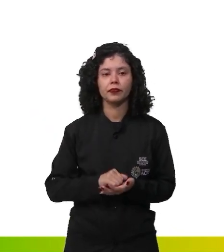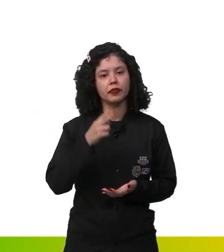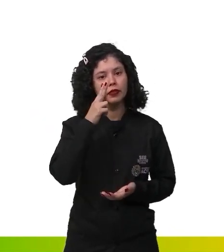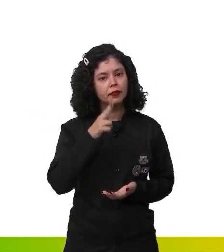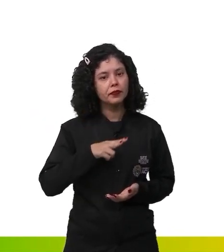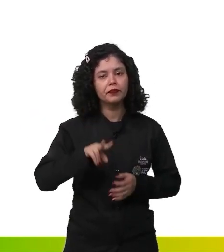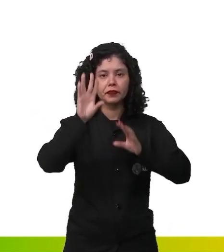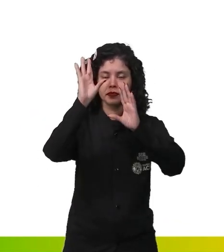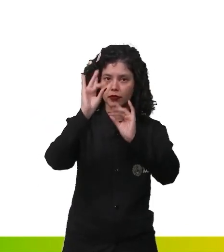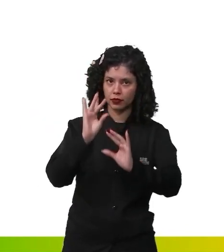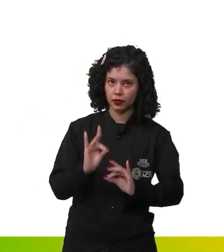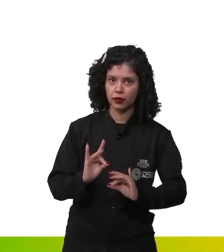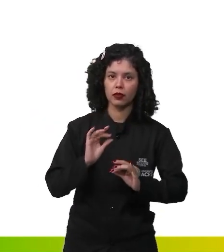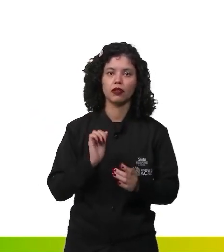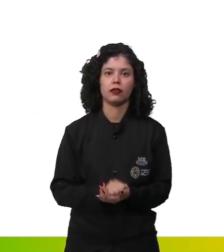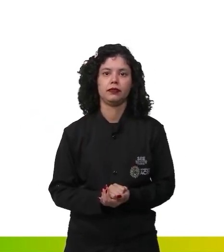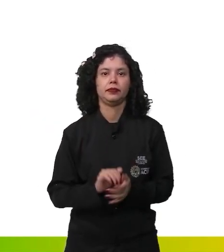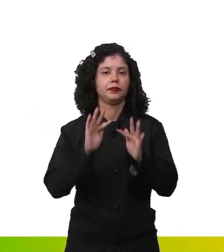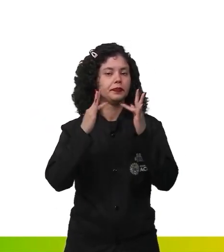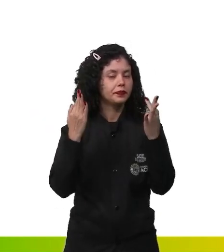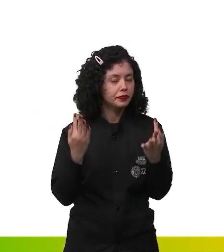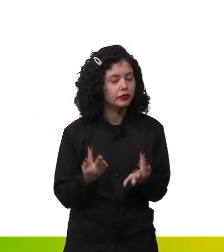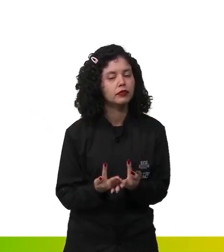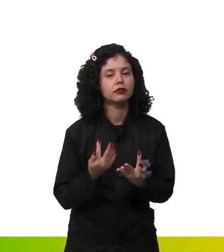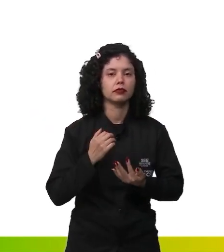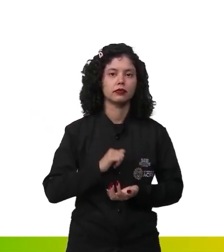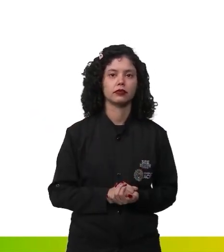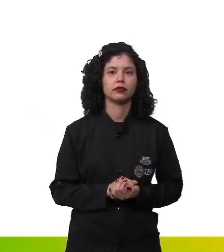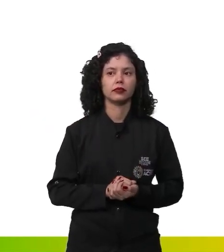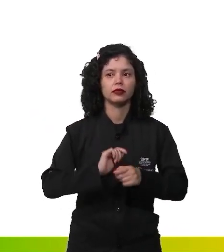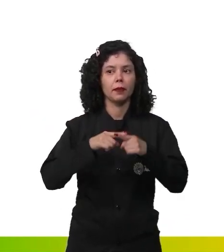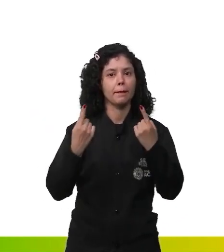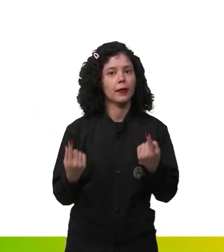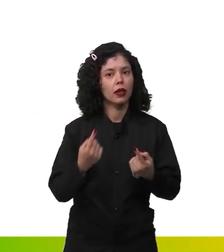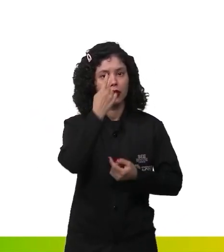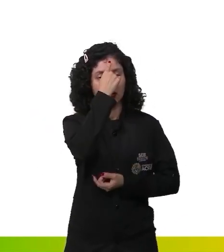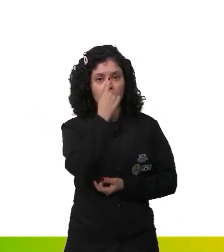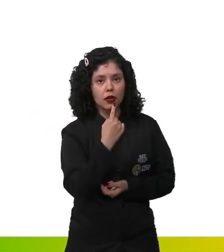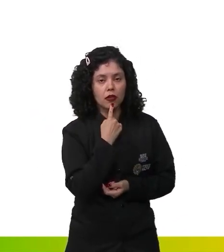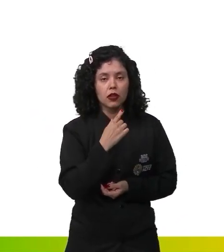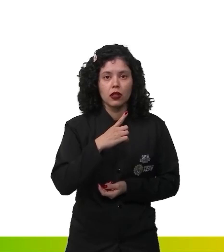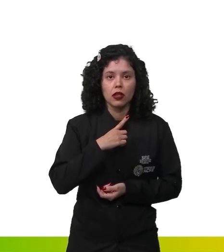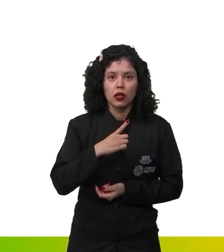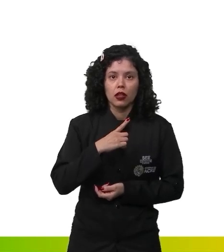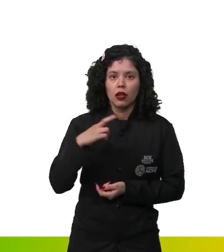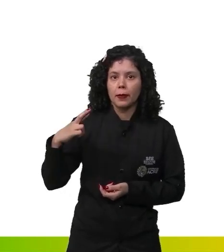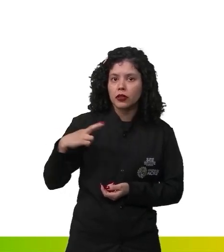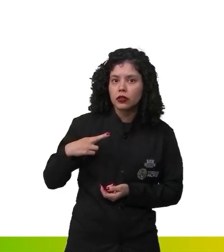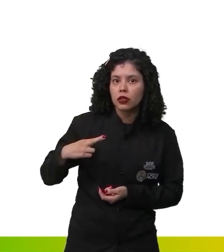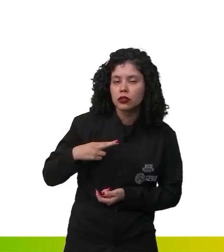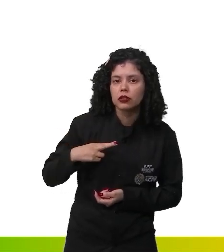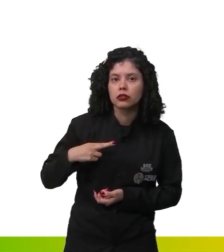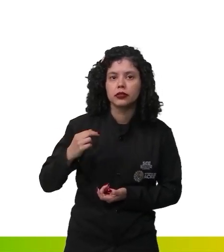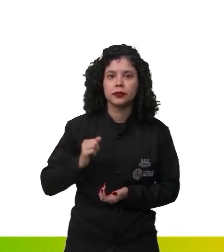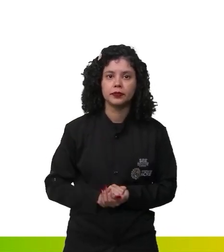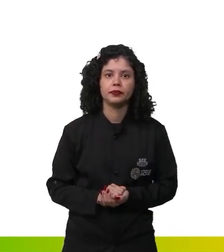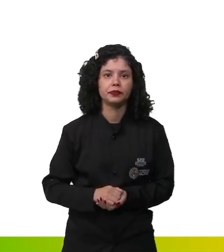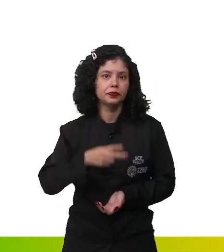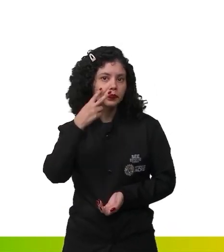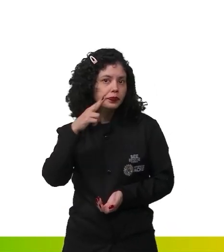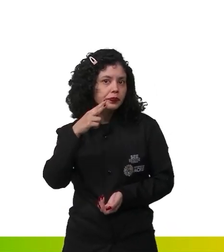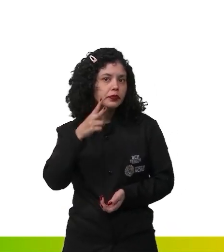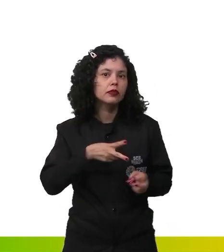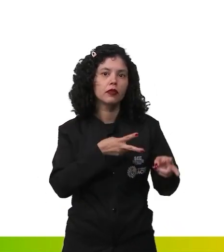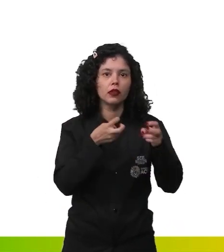que retrata justamente uma família. Mas essa imagem, ela tem uma particularidade, né? Nós estamos